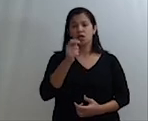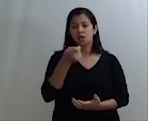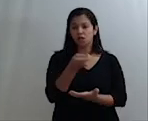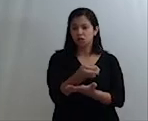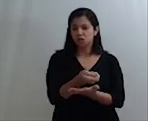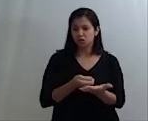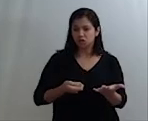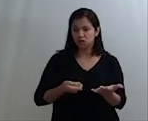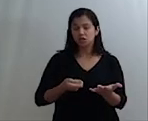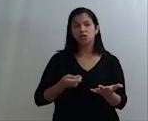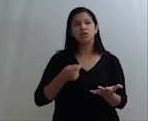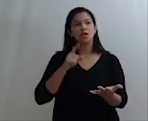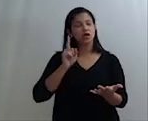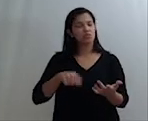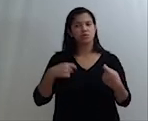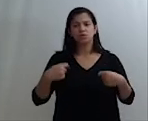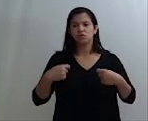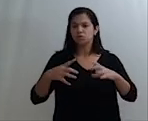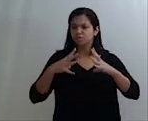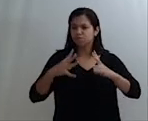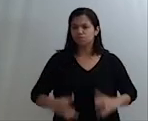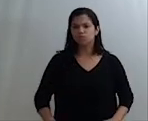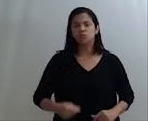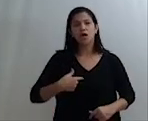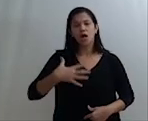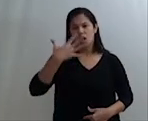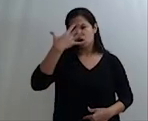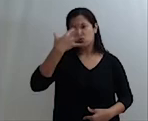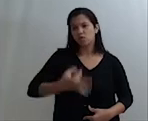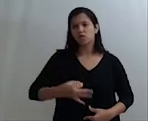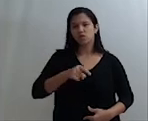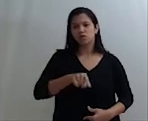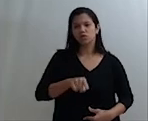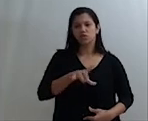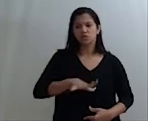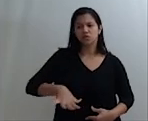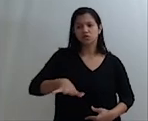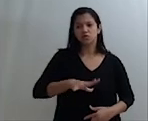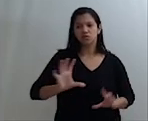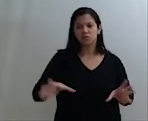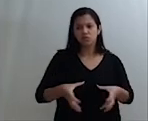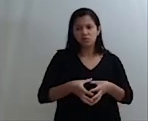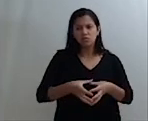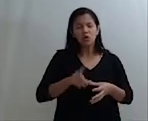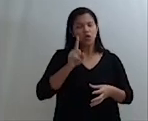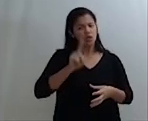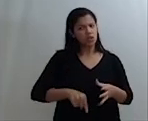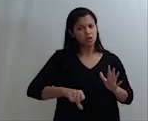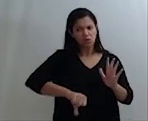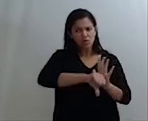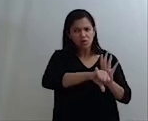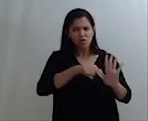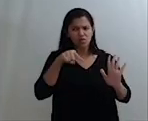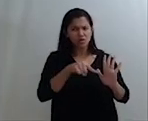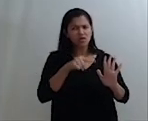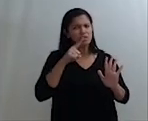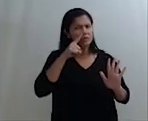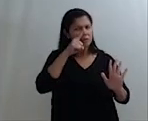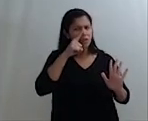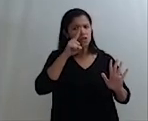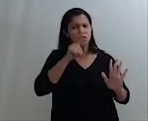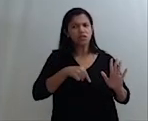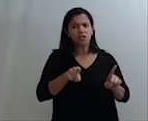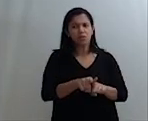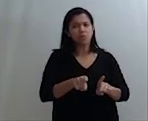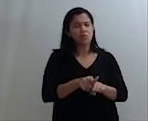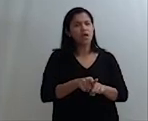idônea pois o entendimento dessa CTE é o de que a gravidade do delito e os indicativos da periculosidade do